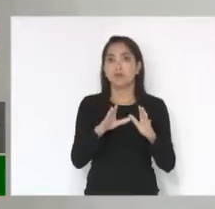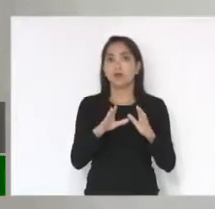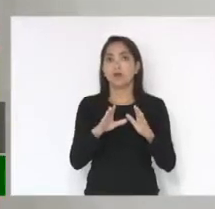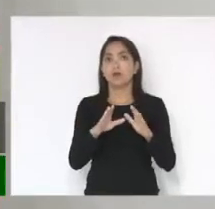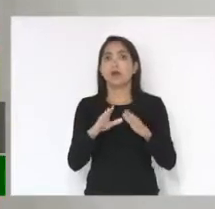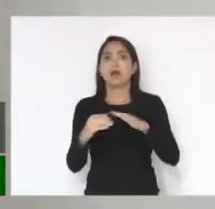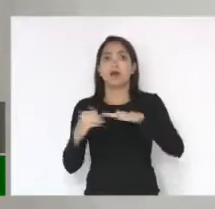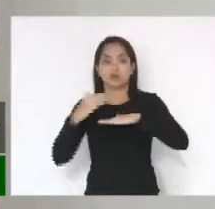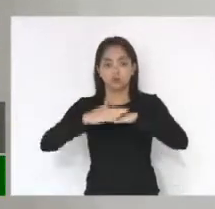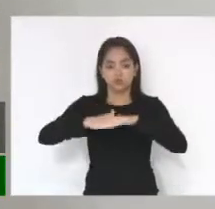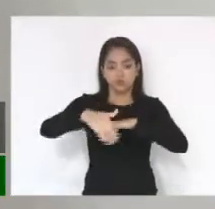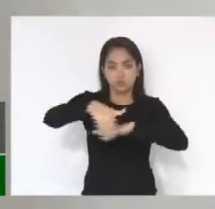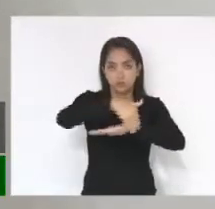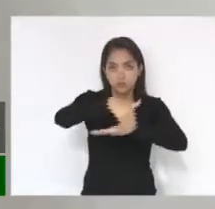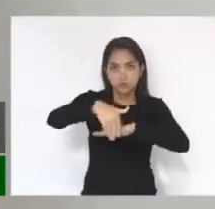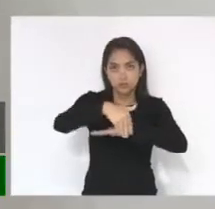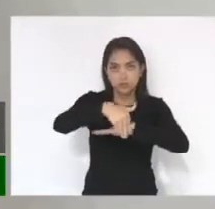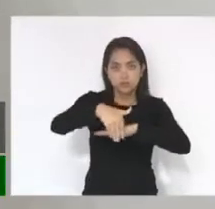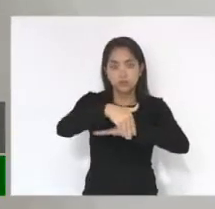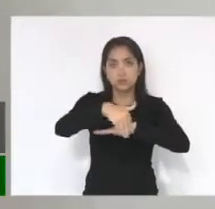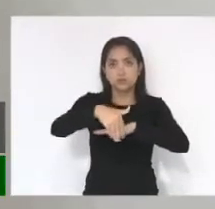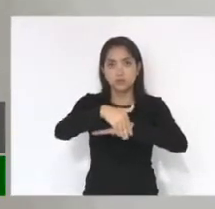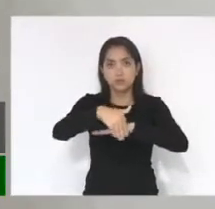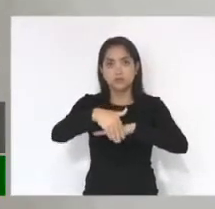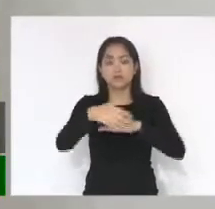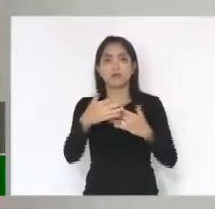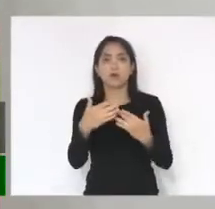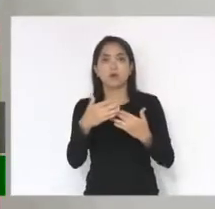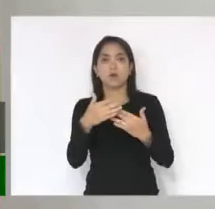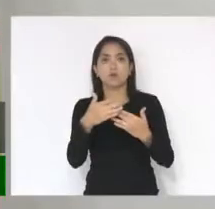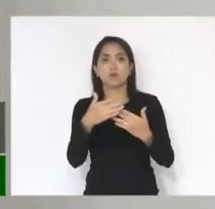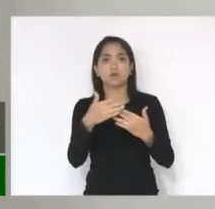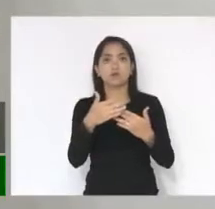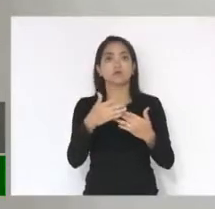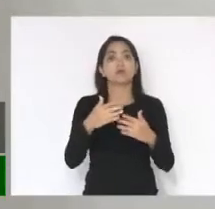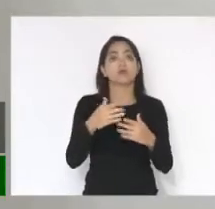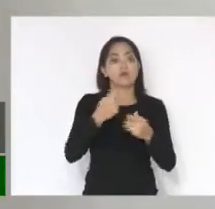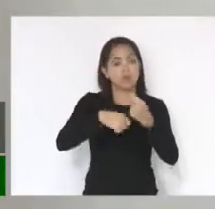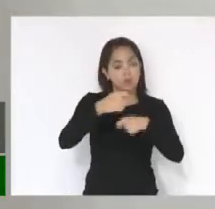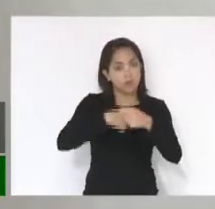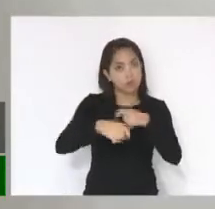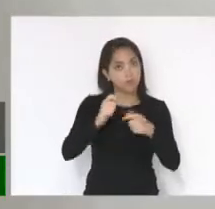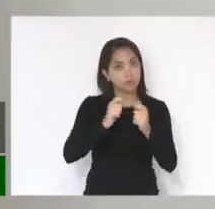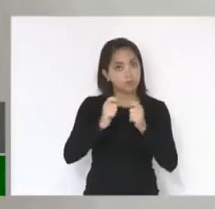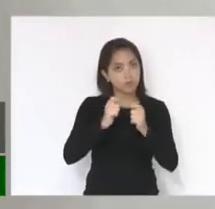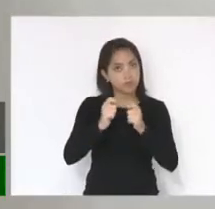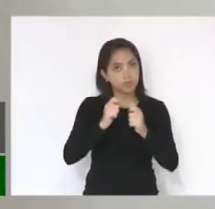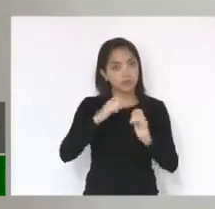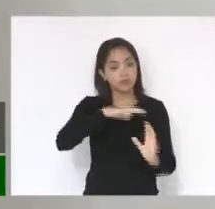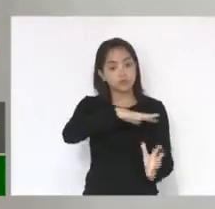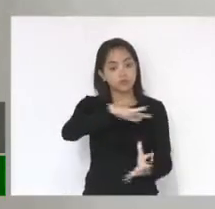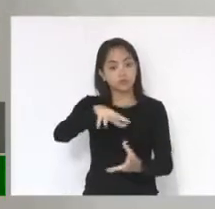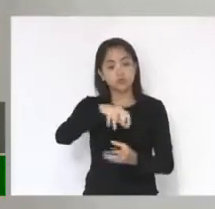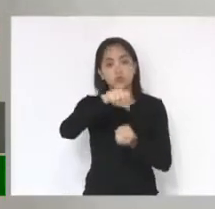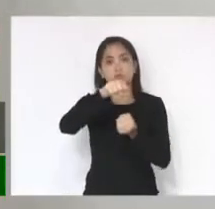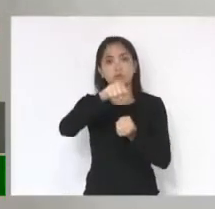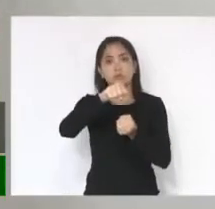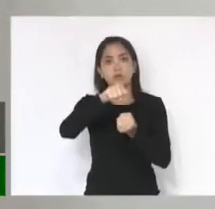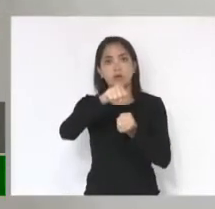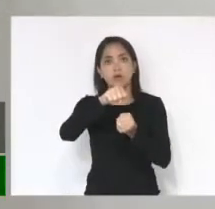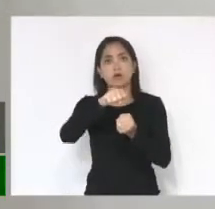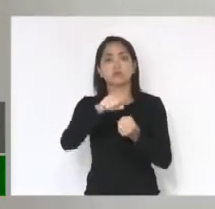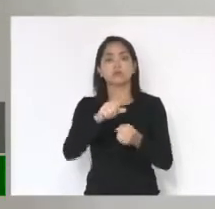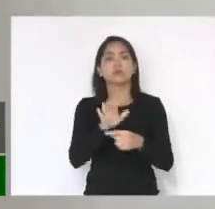de asfalto ecológica trazendo economia, trazendo sustentabilidade, agregando valor num